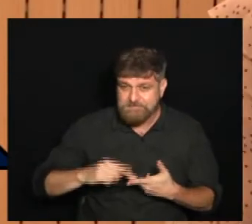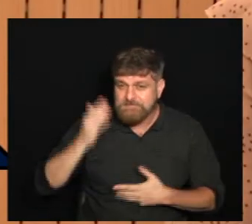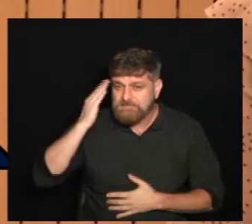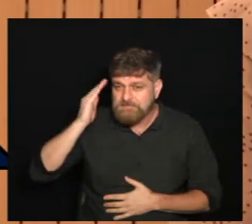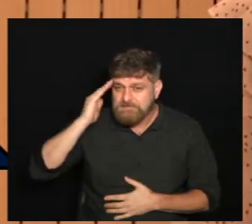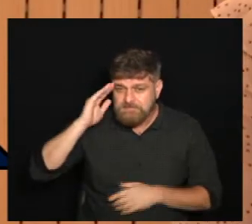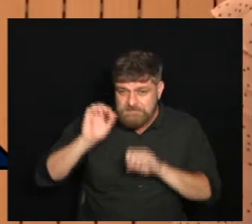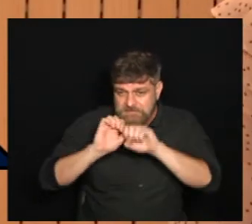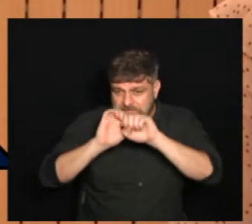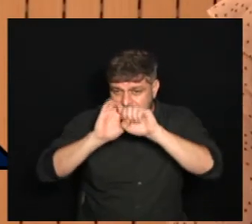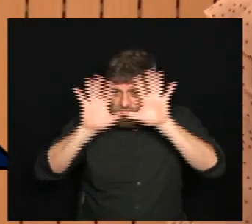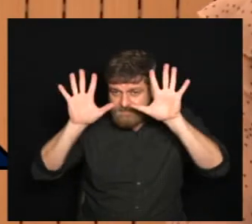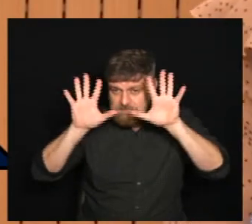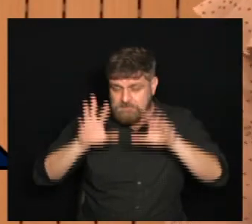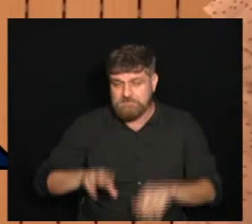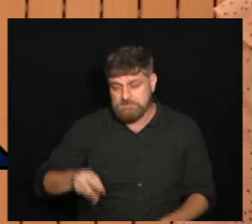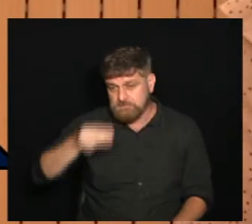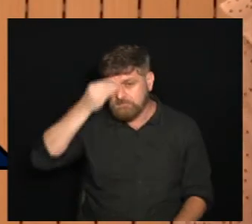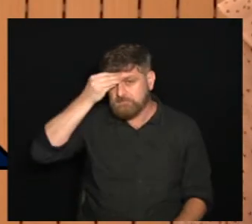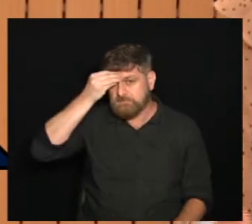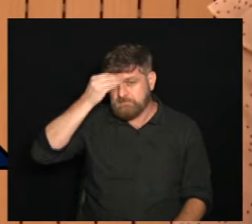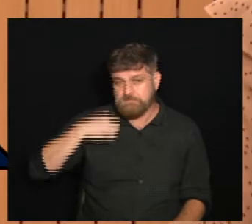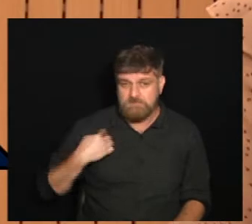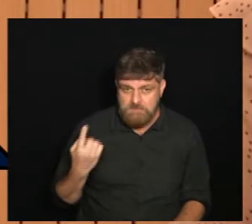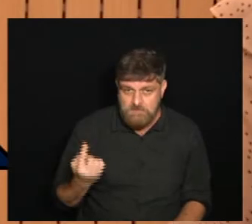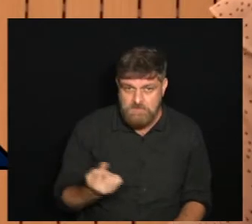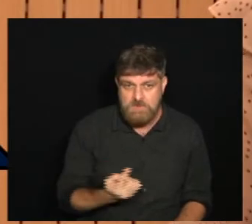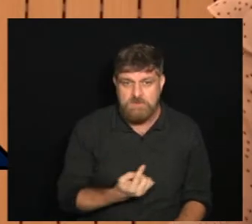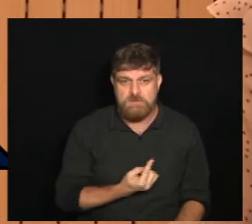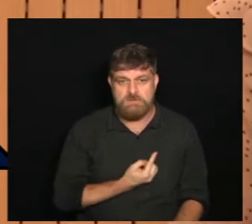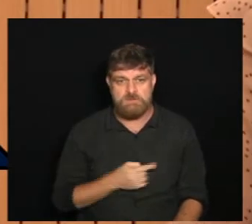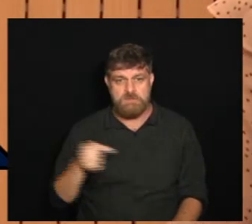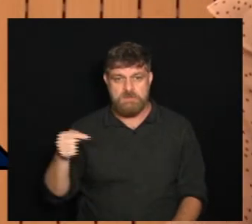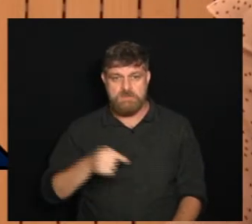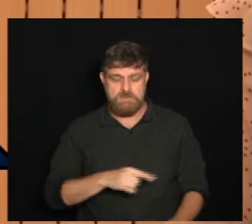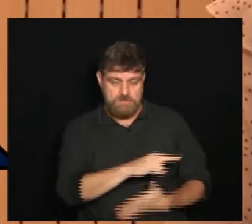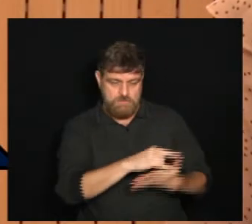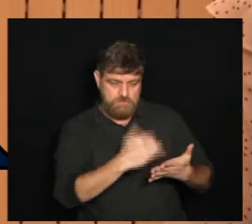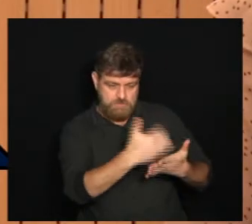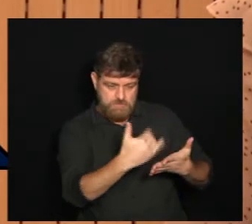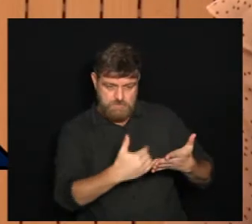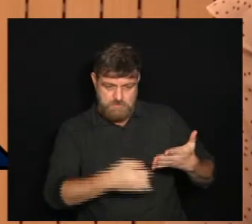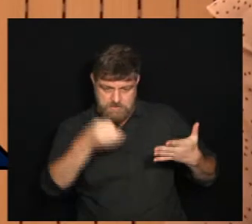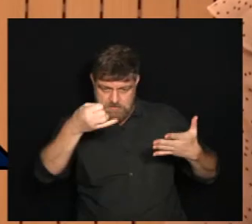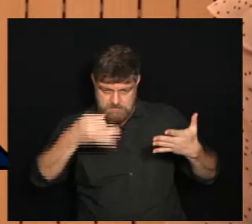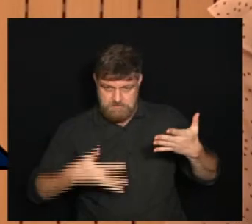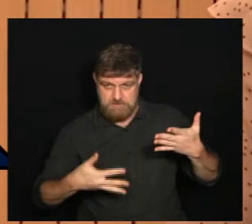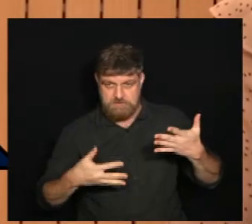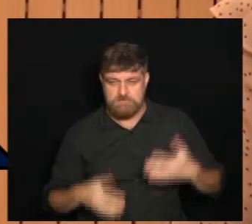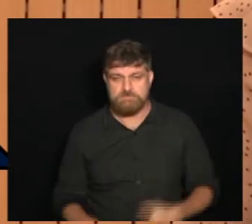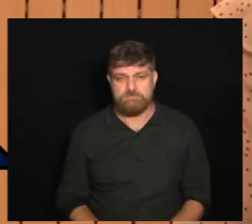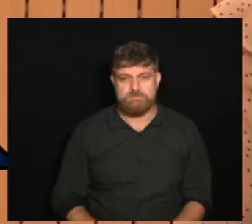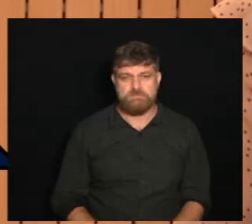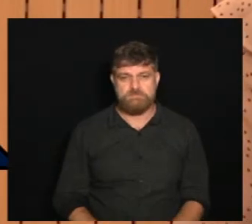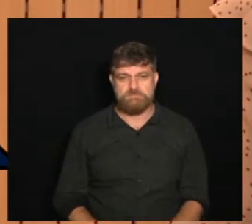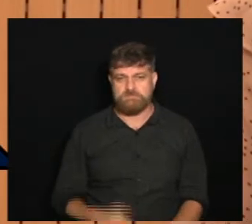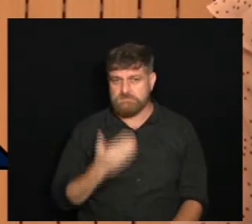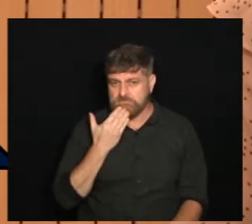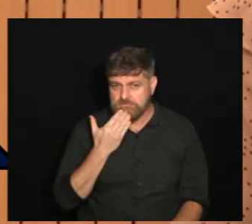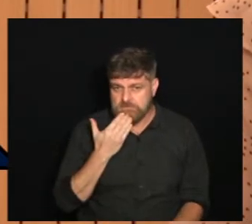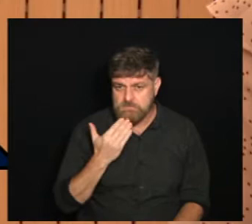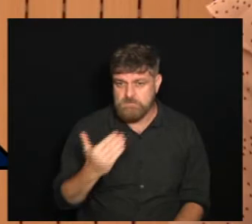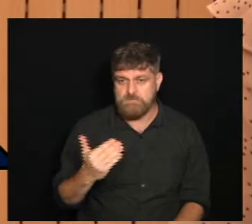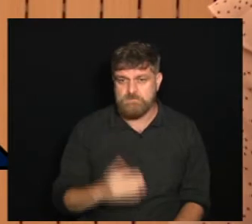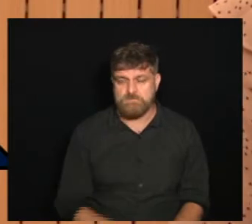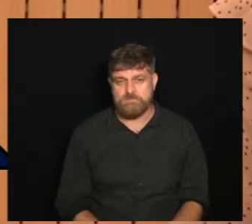que, habilitados, de fato, sejamos para fazer o que aqui já foi descrito. Peço